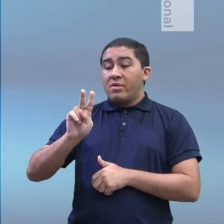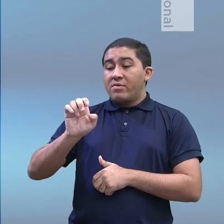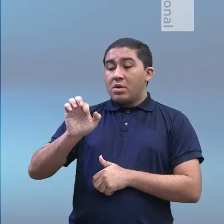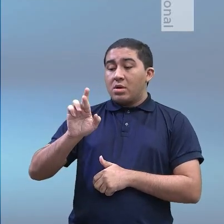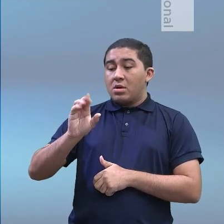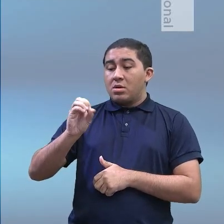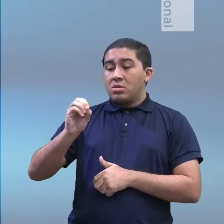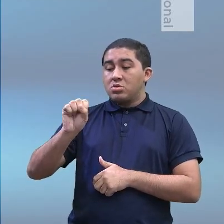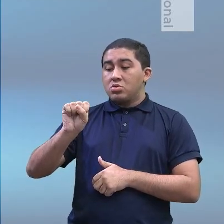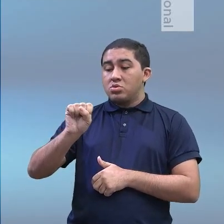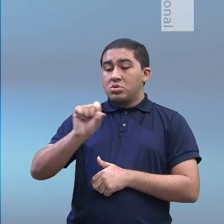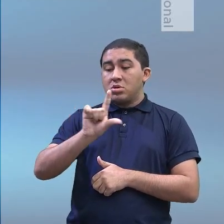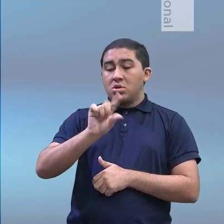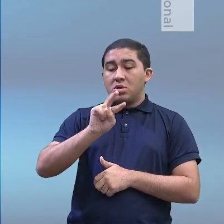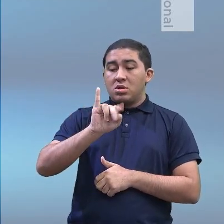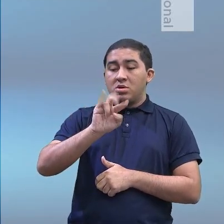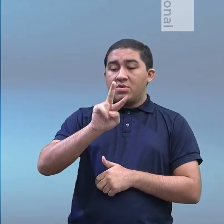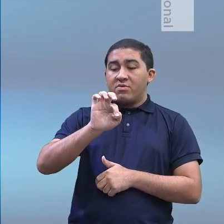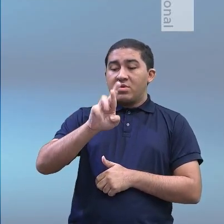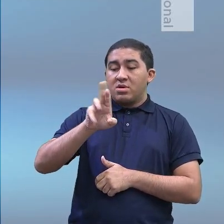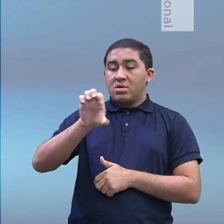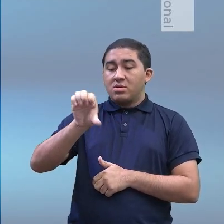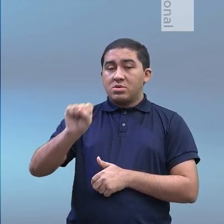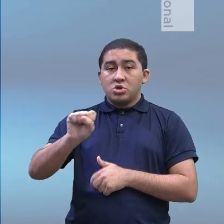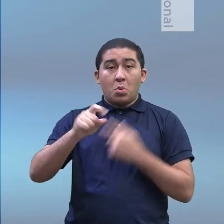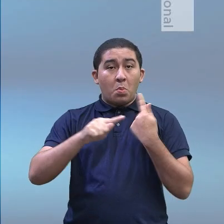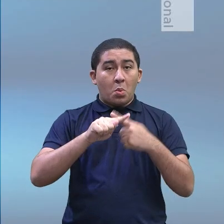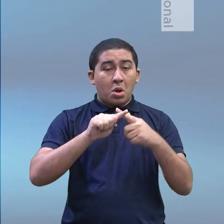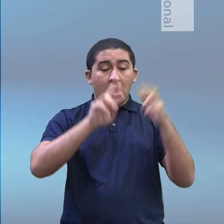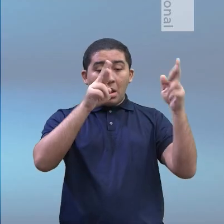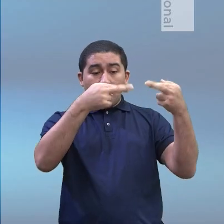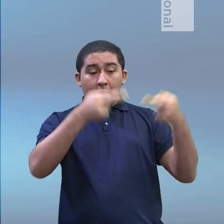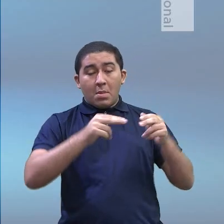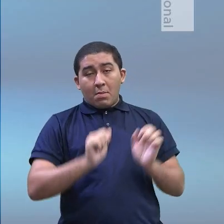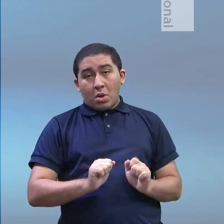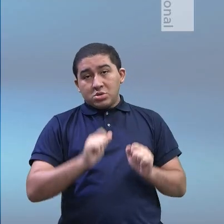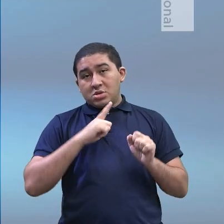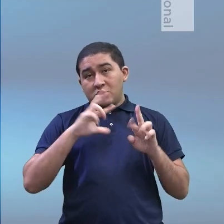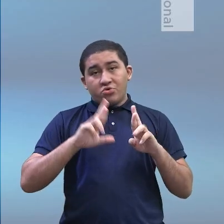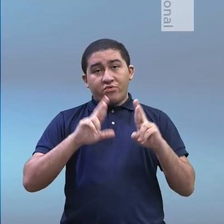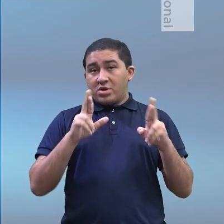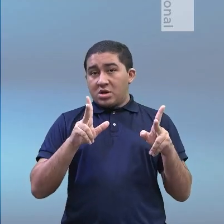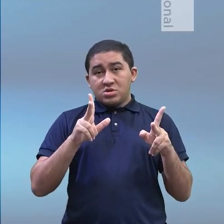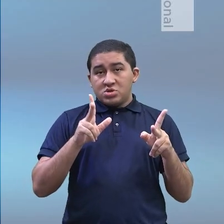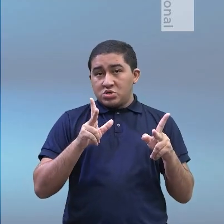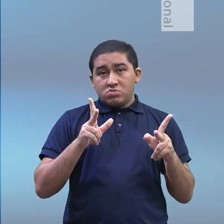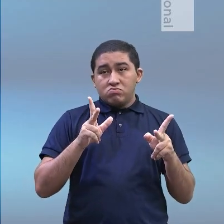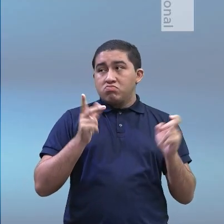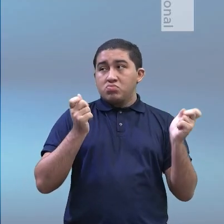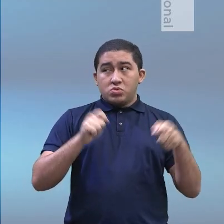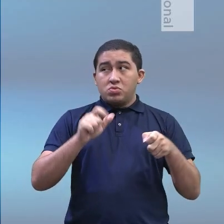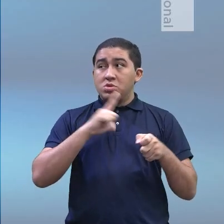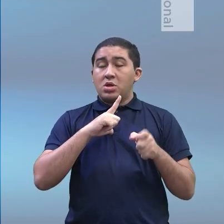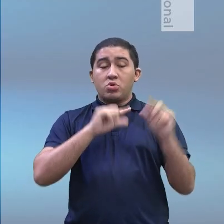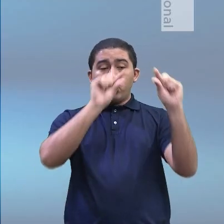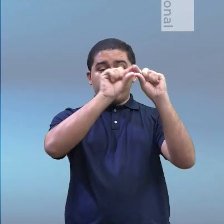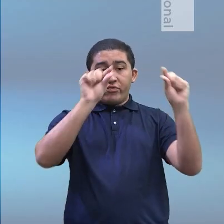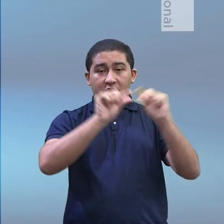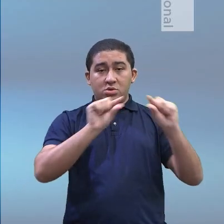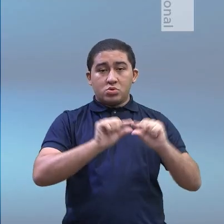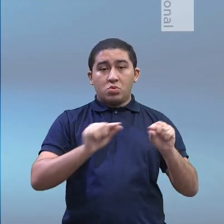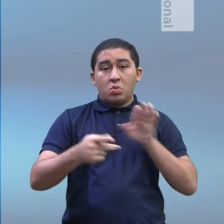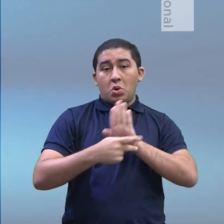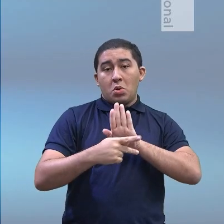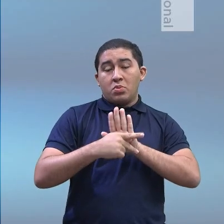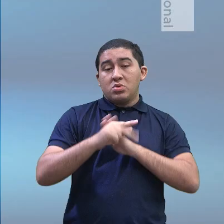Por quê? Porque a rima ela pode estar em partes diferentes do texto, né? Dos versos do poema. Ele